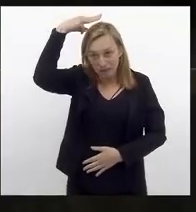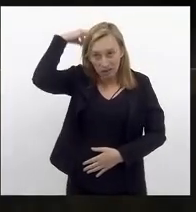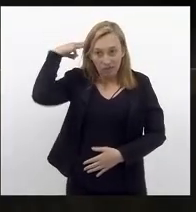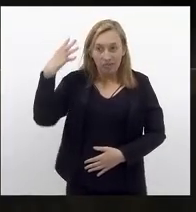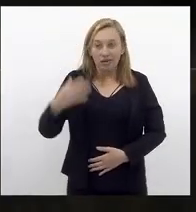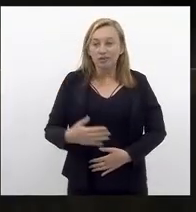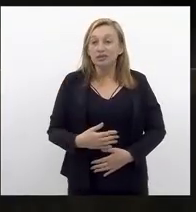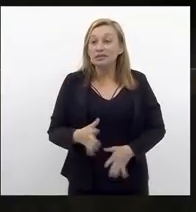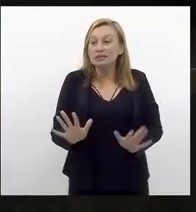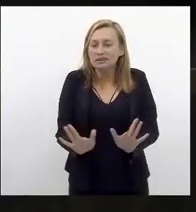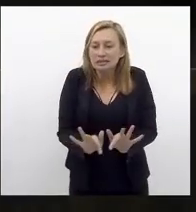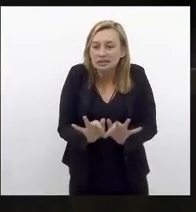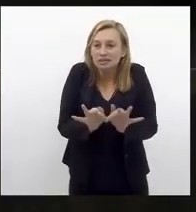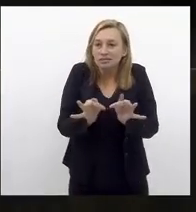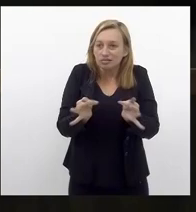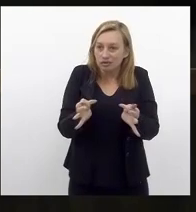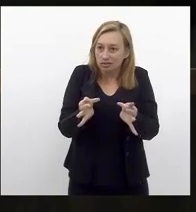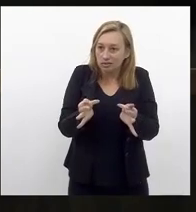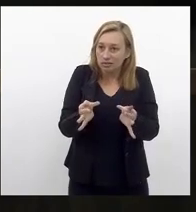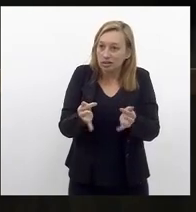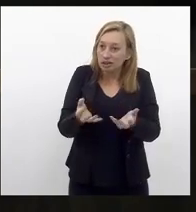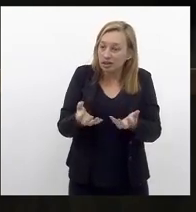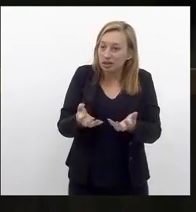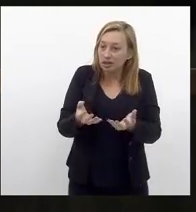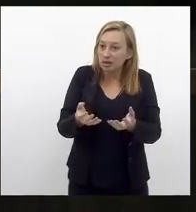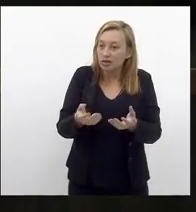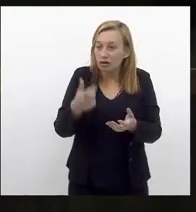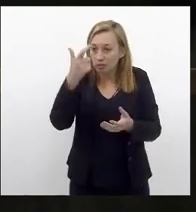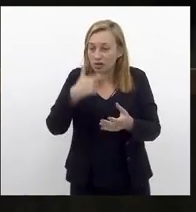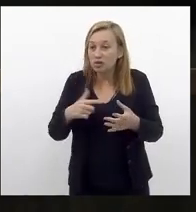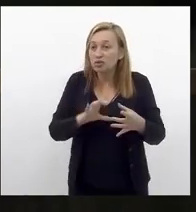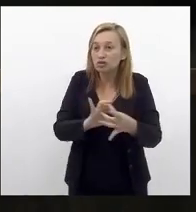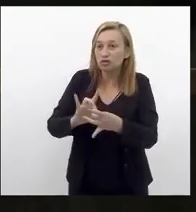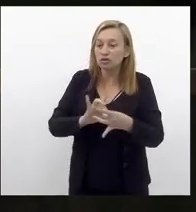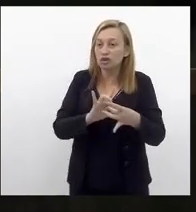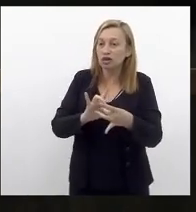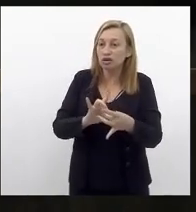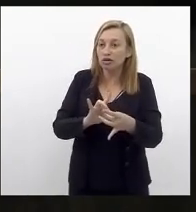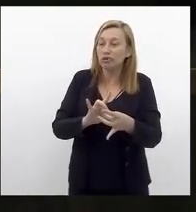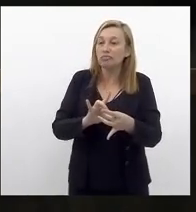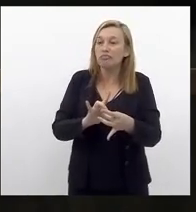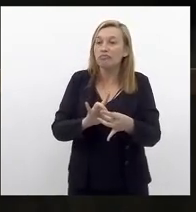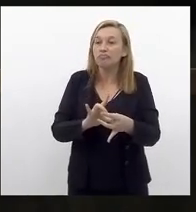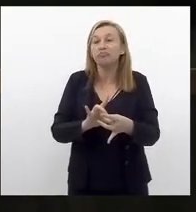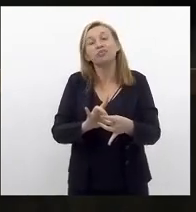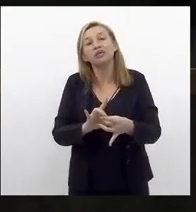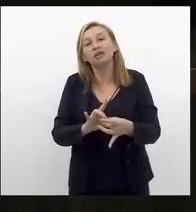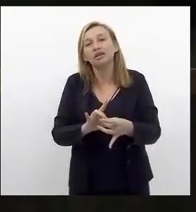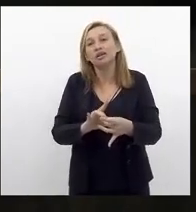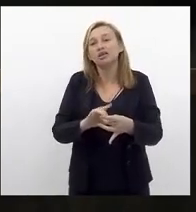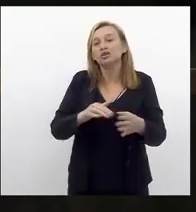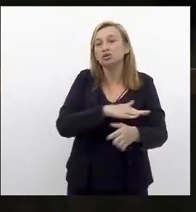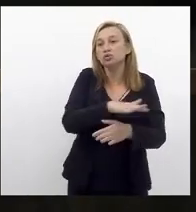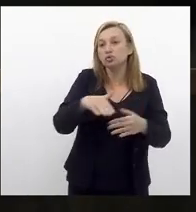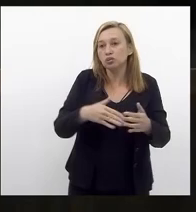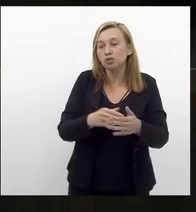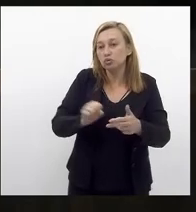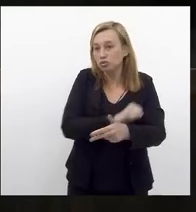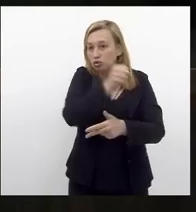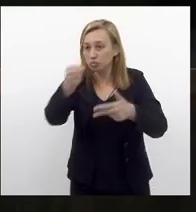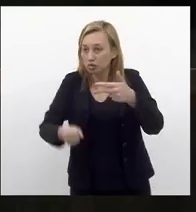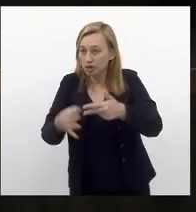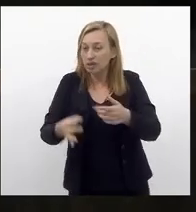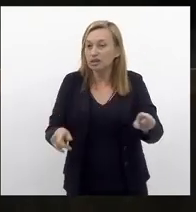tenho aqui o meu Ultimate buscado ser um agente de união e não de discórdia não apenas entre os poderes Mas também da